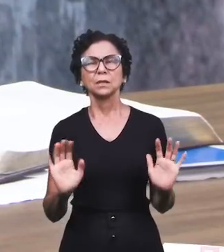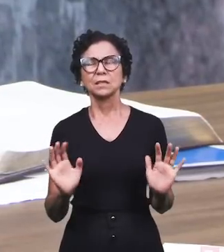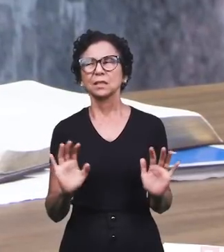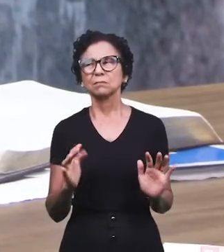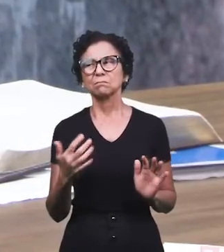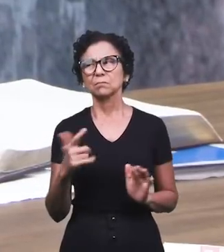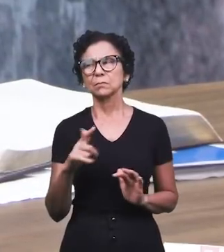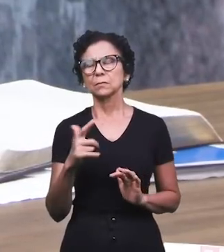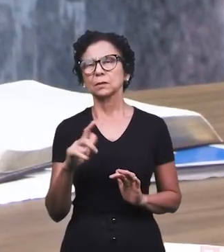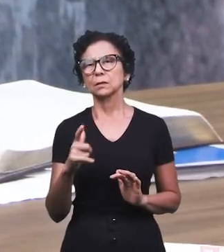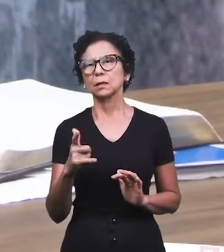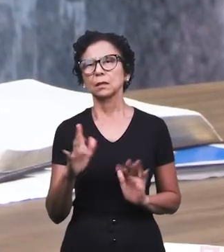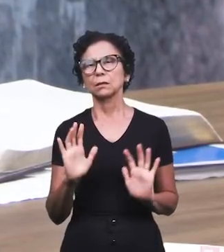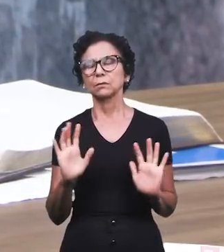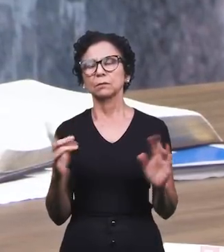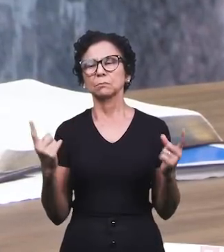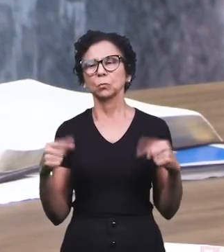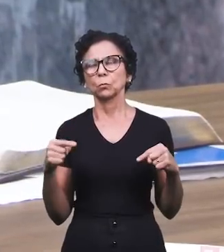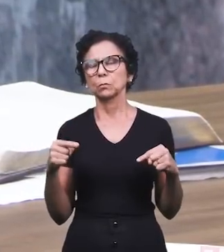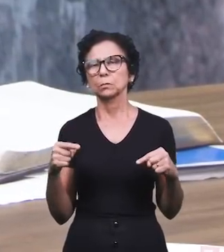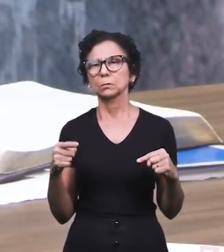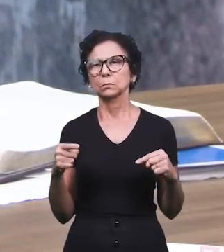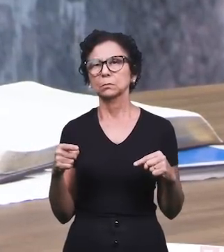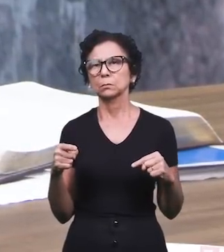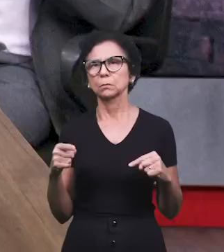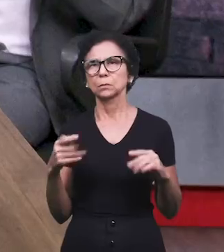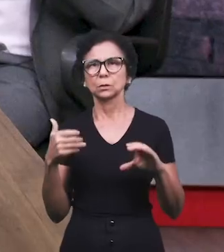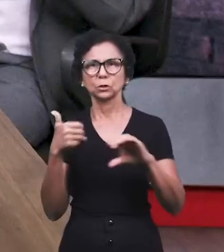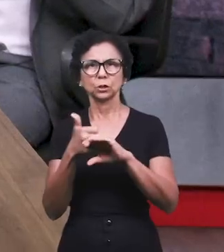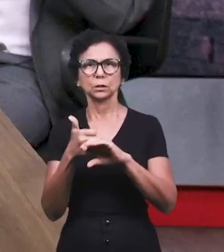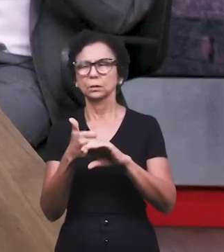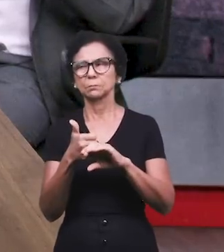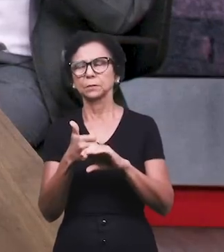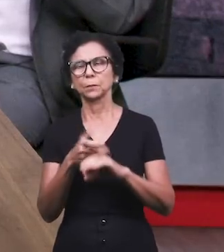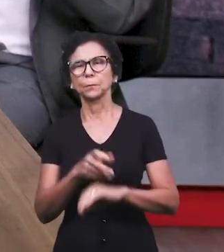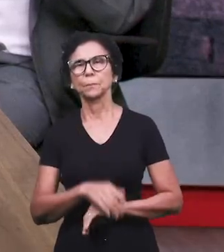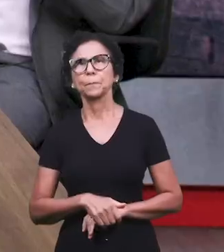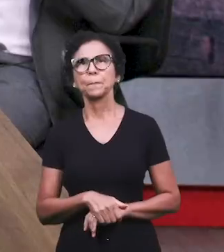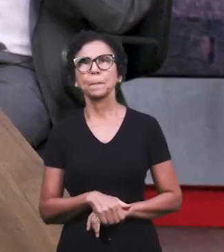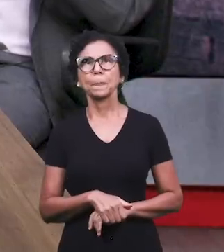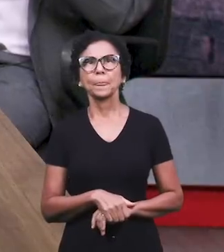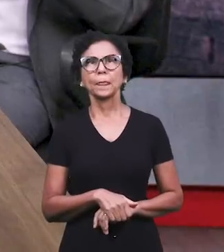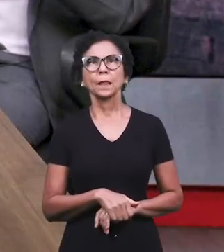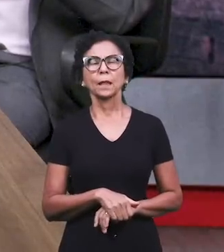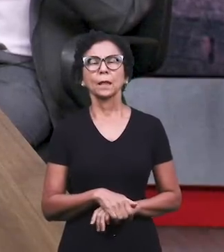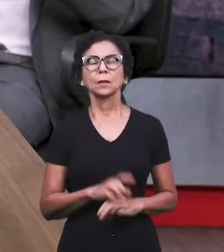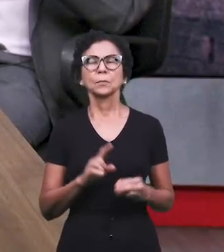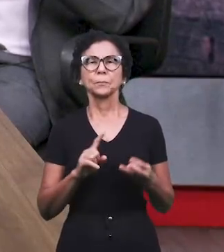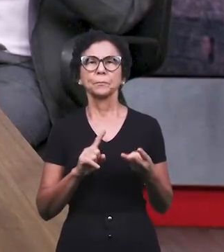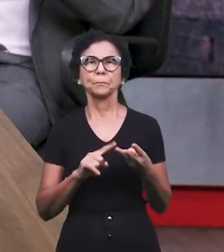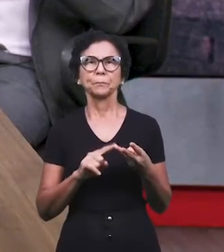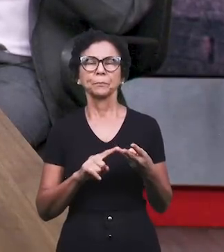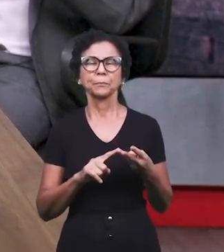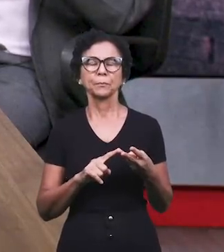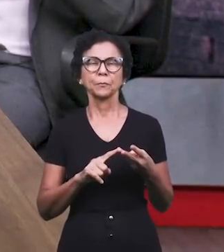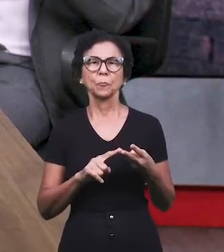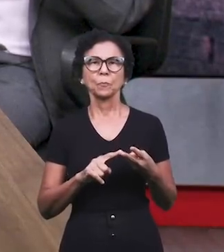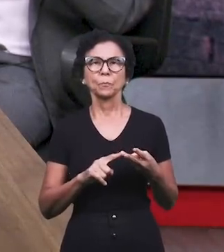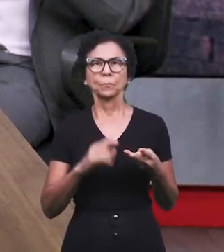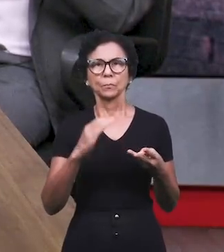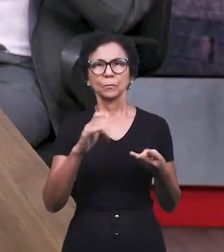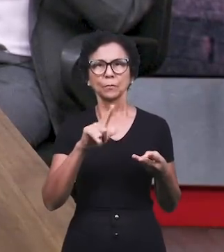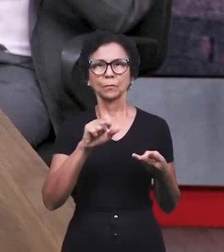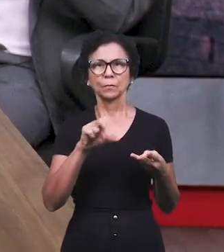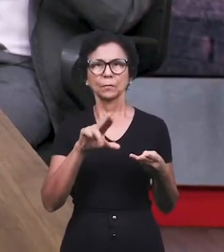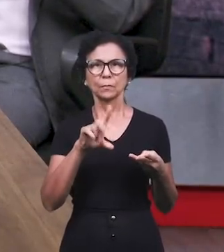contundente em relação ao cristianismo, não. Depois, então, veio Cláudio. Isso. E depois? Bom, aí depois